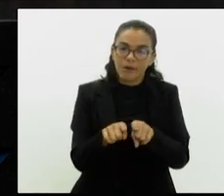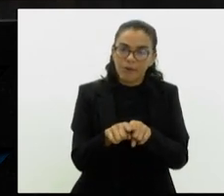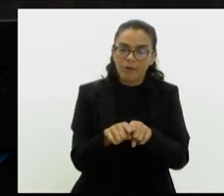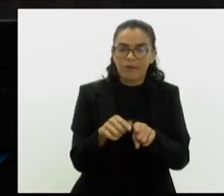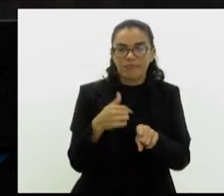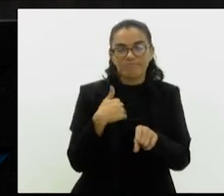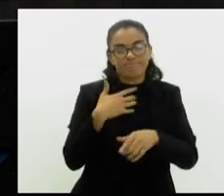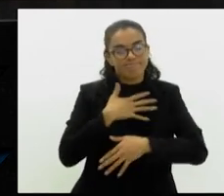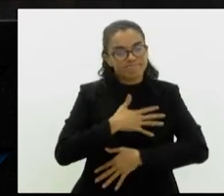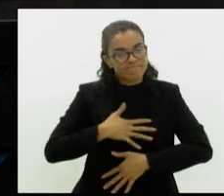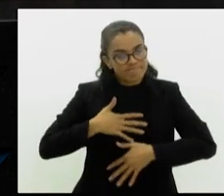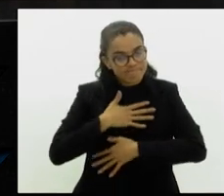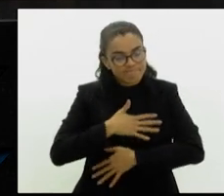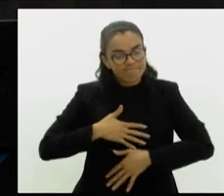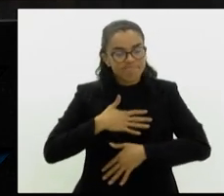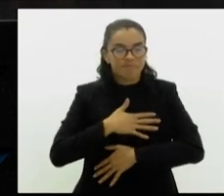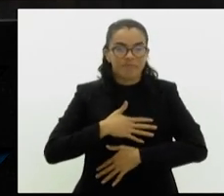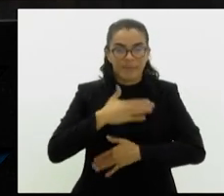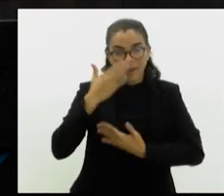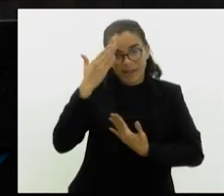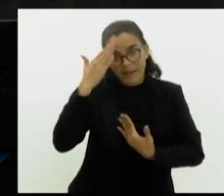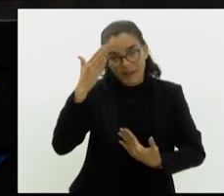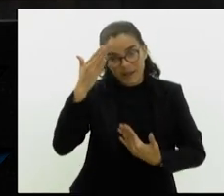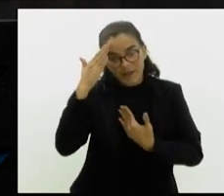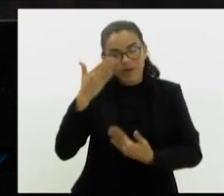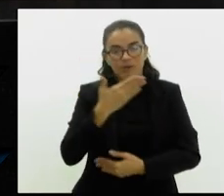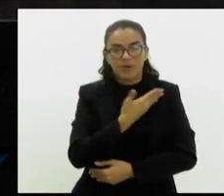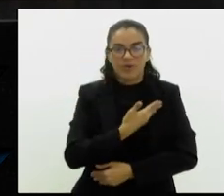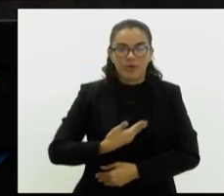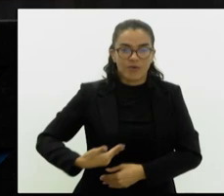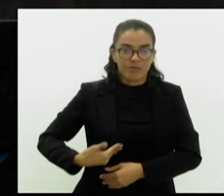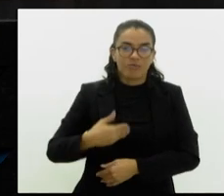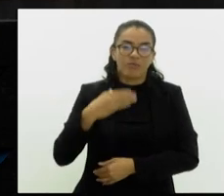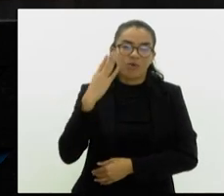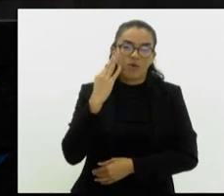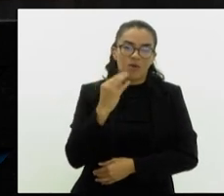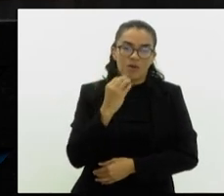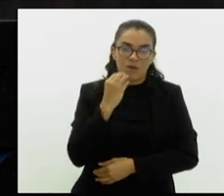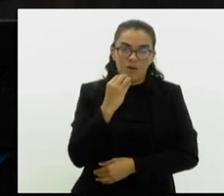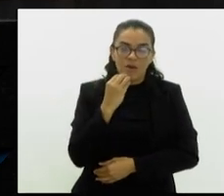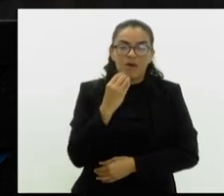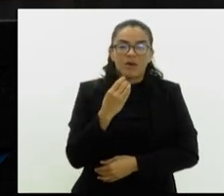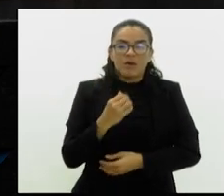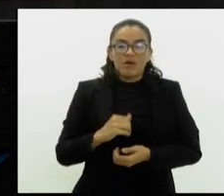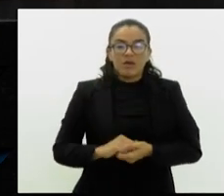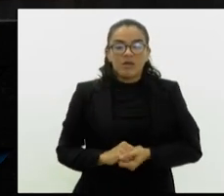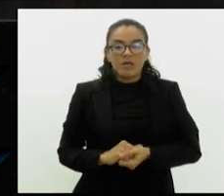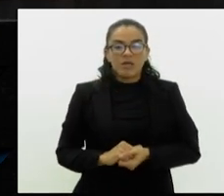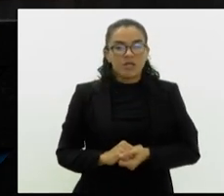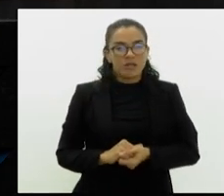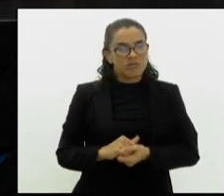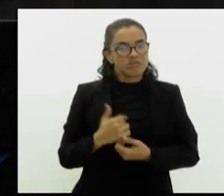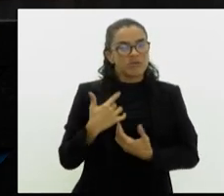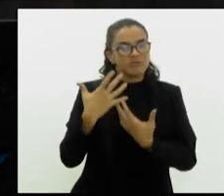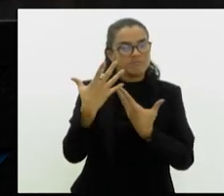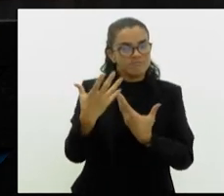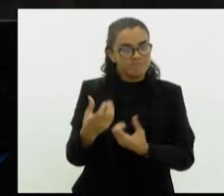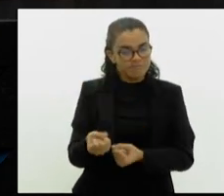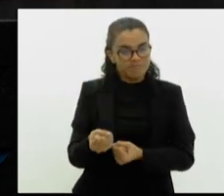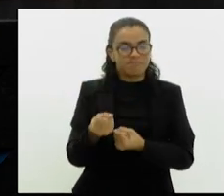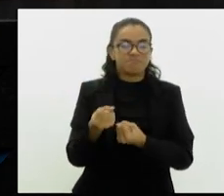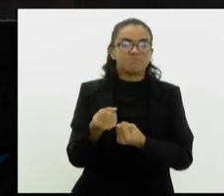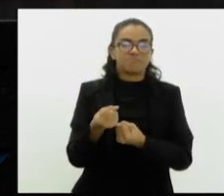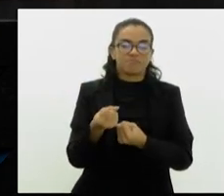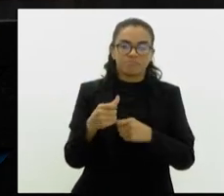a minha satisfação e agradecimentos ao nosso Governador Cláudio Castro que prontamente não é se colocou